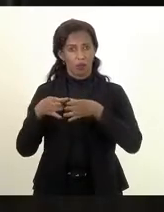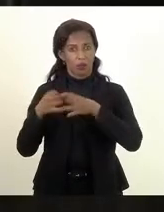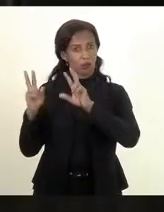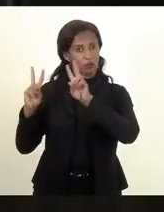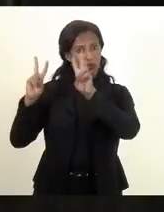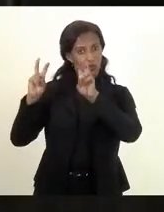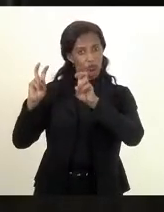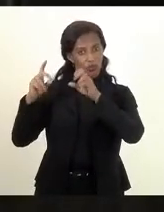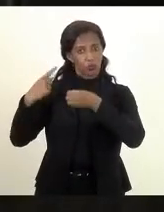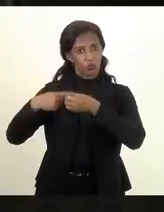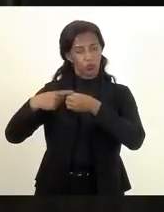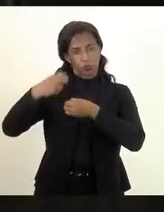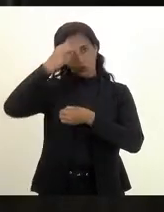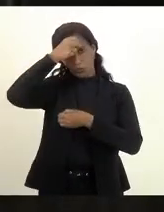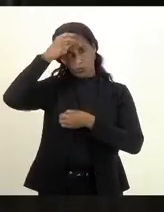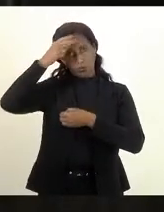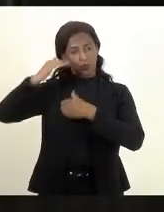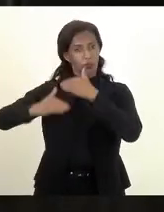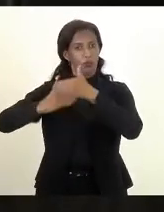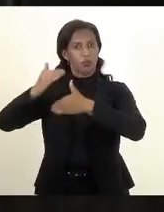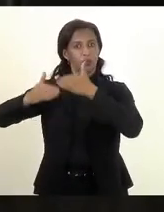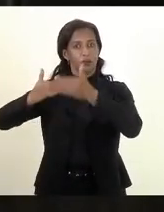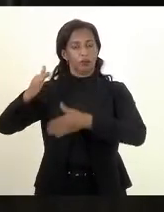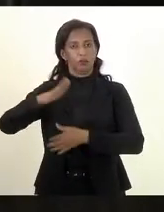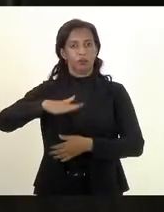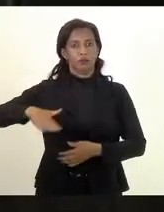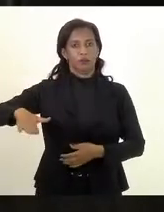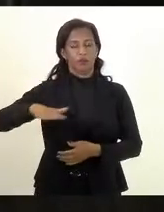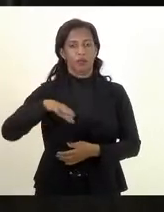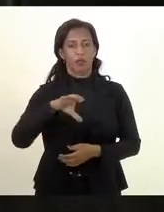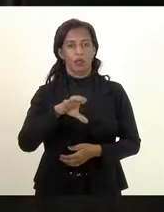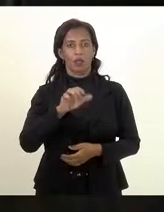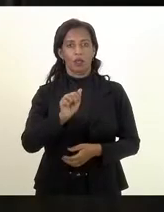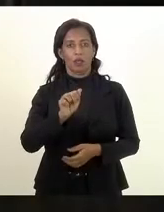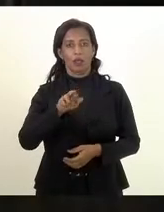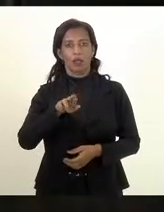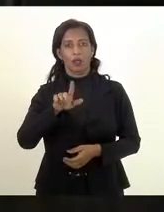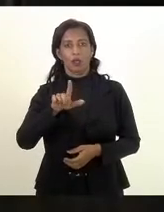Municipais e Desenvolvimento Regional, deputado Carlos Macedo,